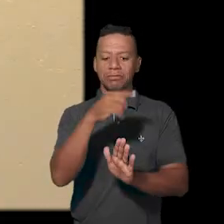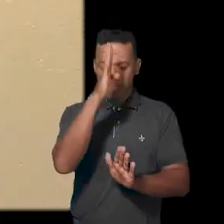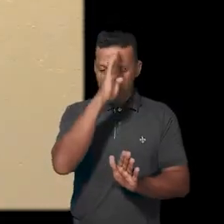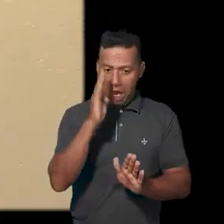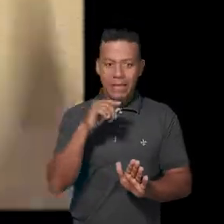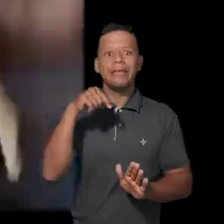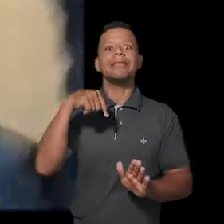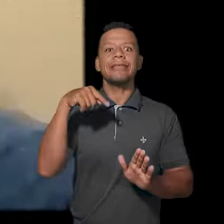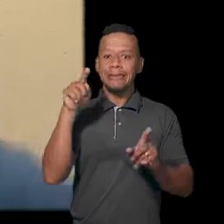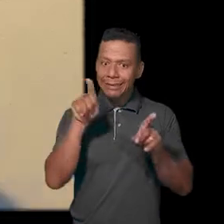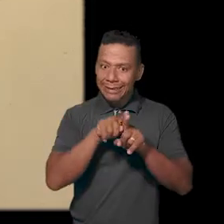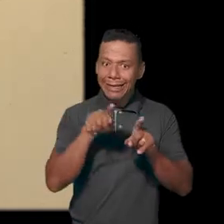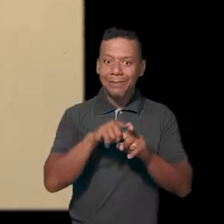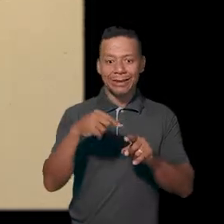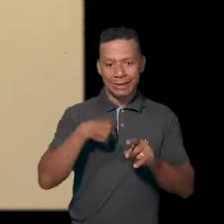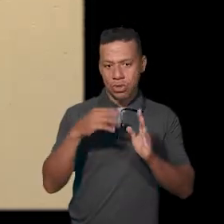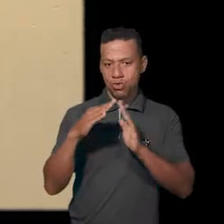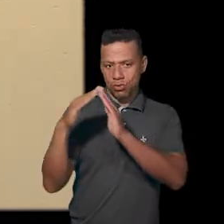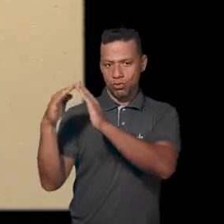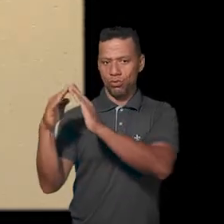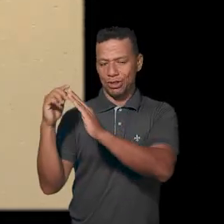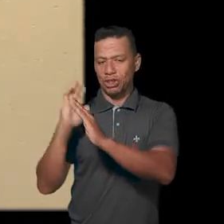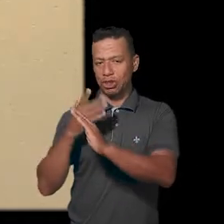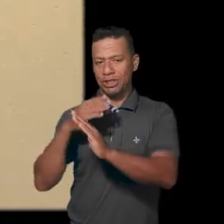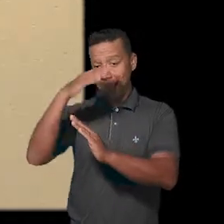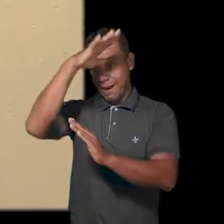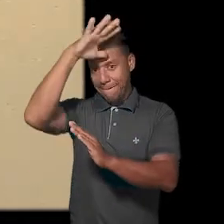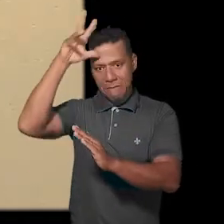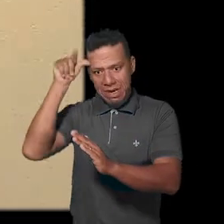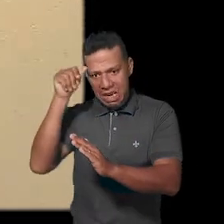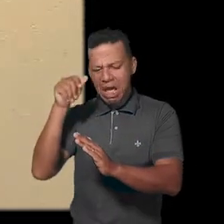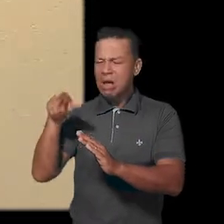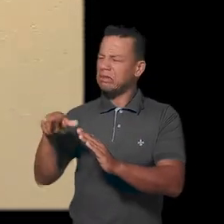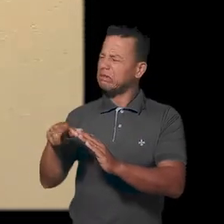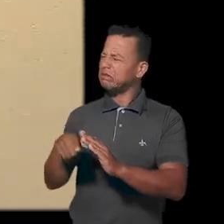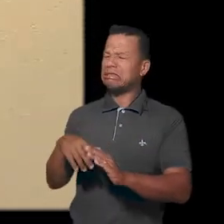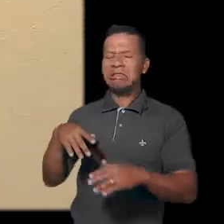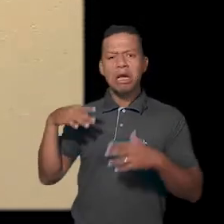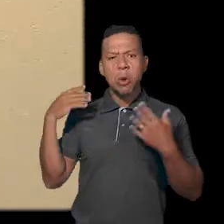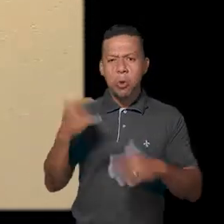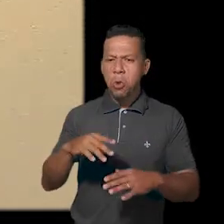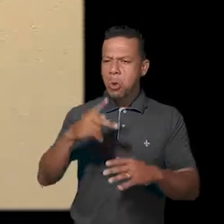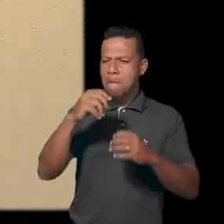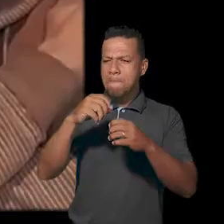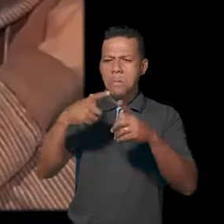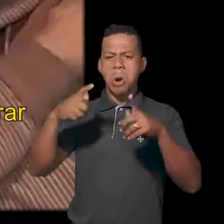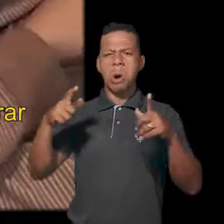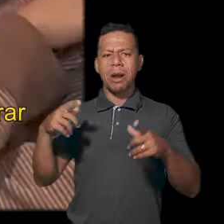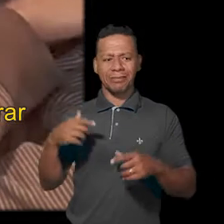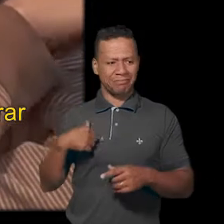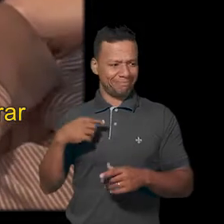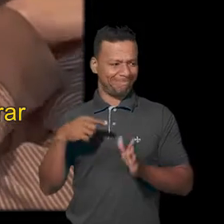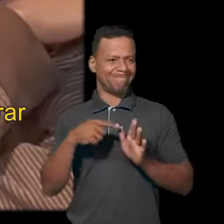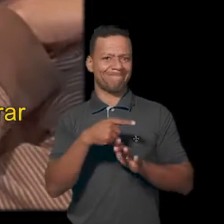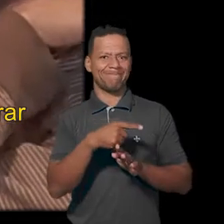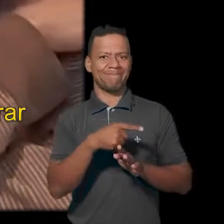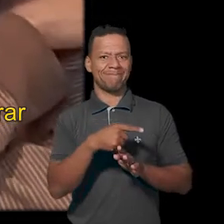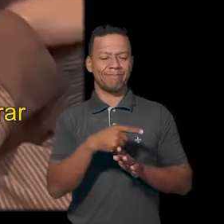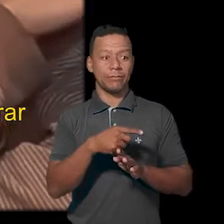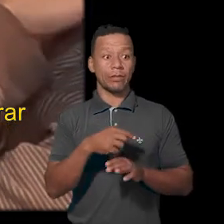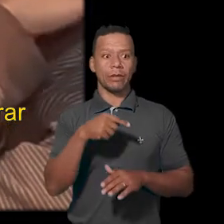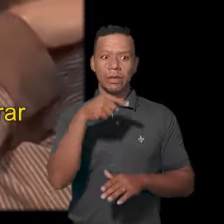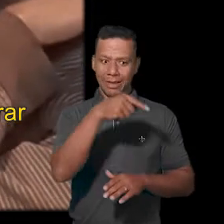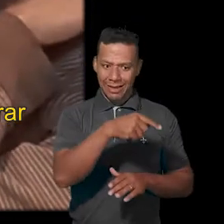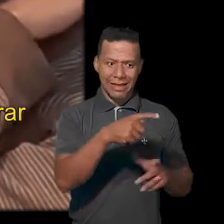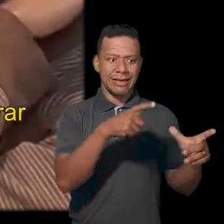dentro mesmo, em Manaus, eu morei em Manaus, eu morei no Acre, todo mundo fala do Cajuve. Sempre depois de um tempo de viagem, é